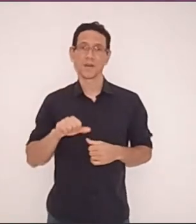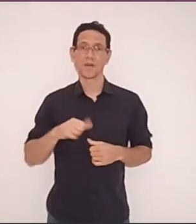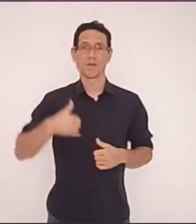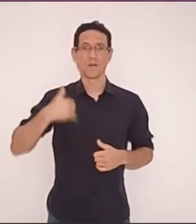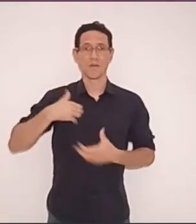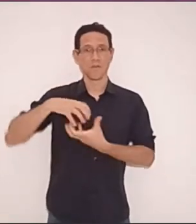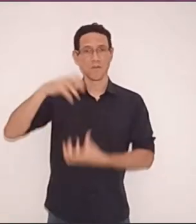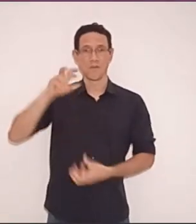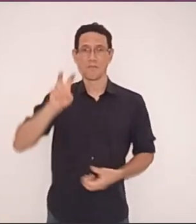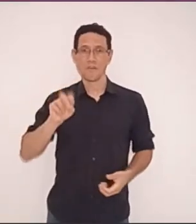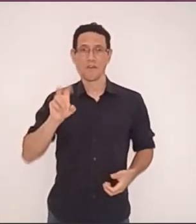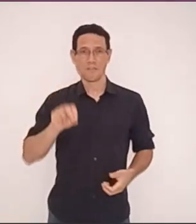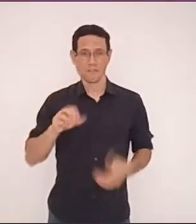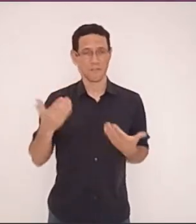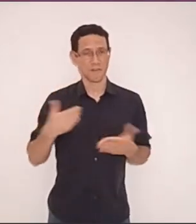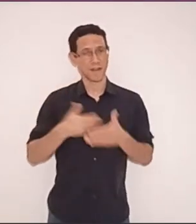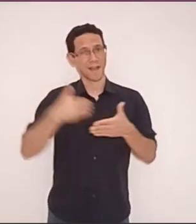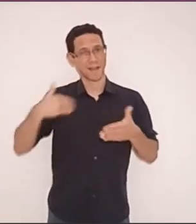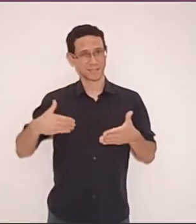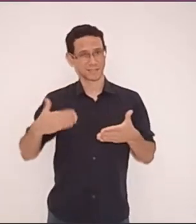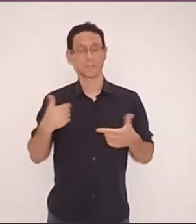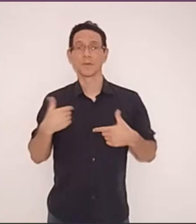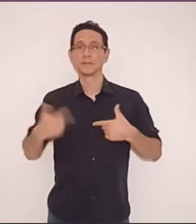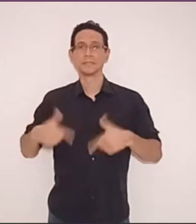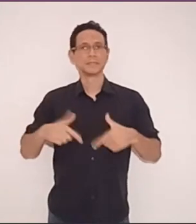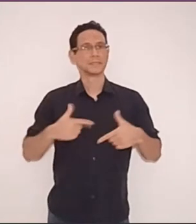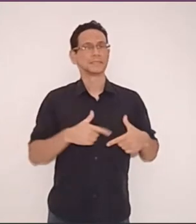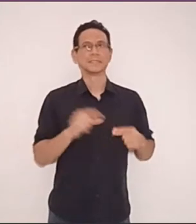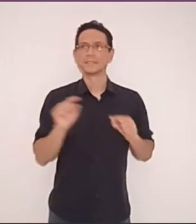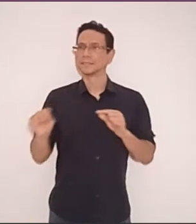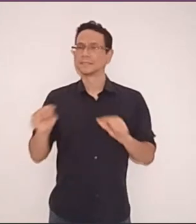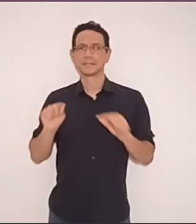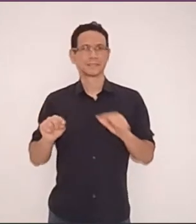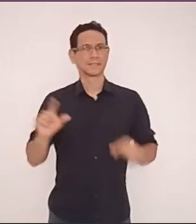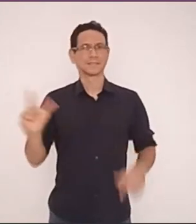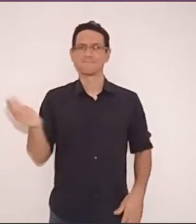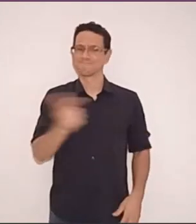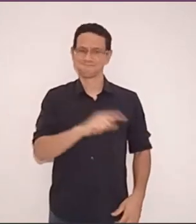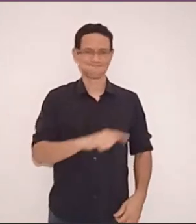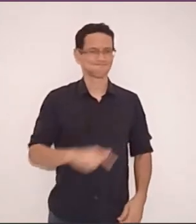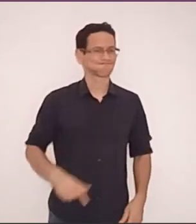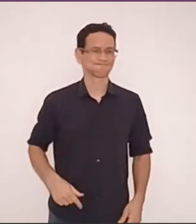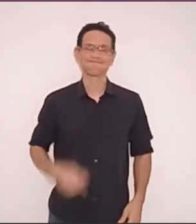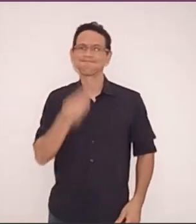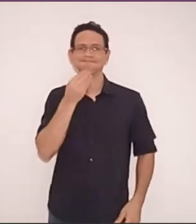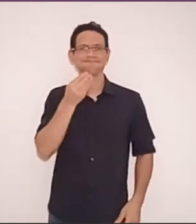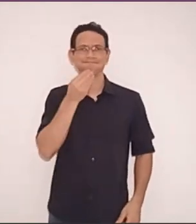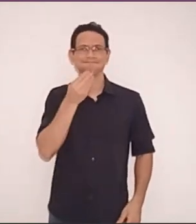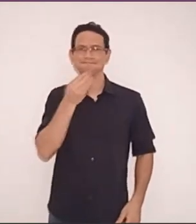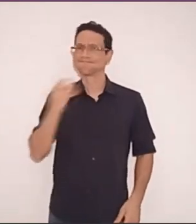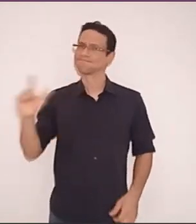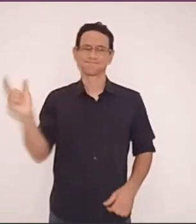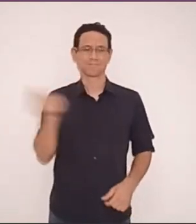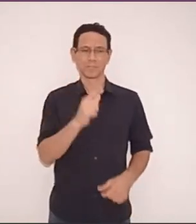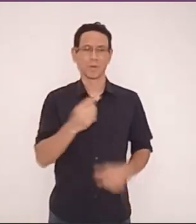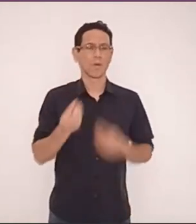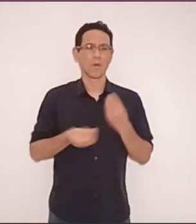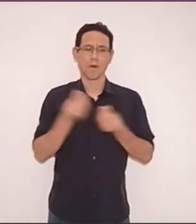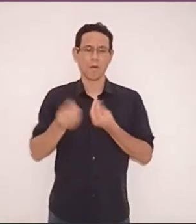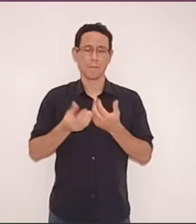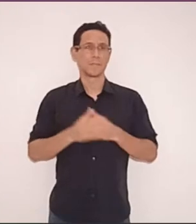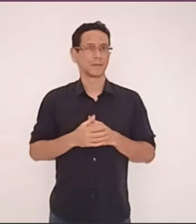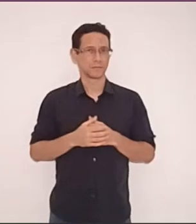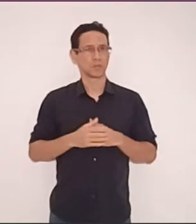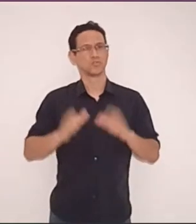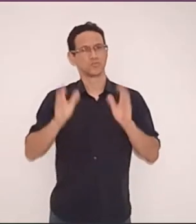a minha trajetória se deu dessa forma e aí procurando emprego eu não conseguia não conseguir nenhuma oportunidade e eu já